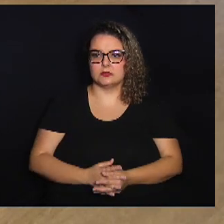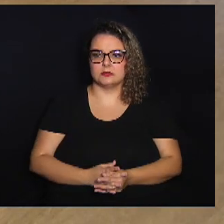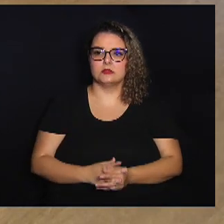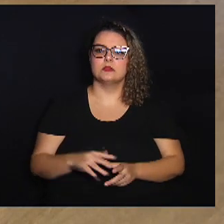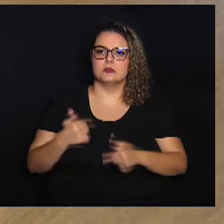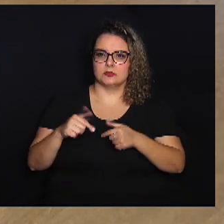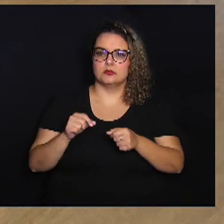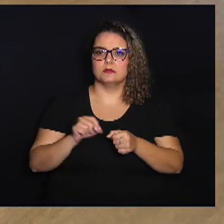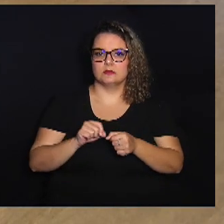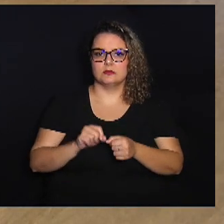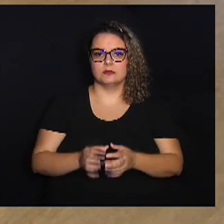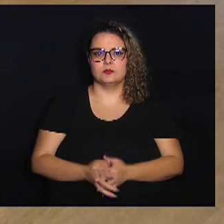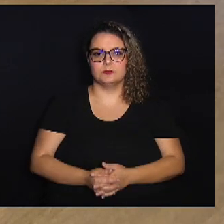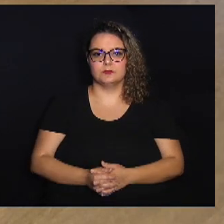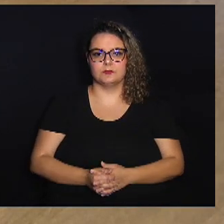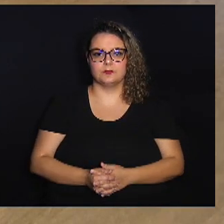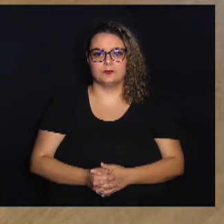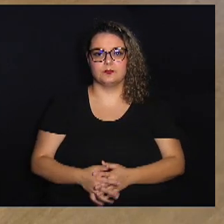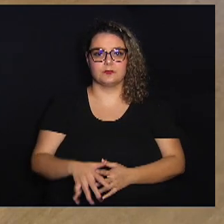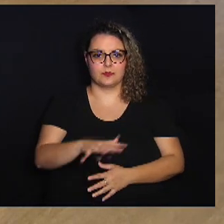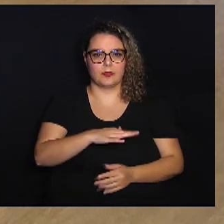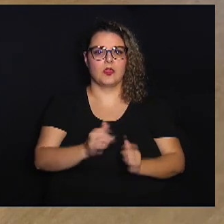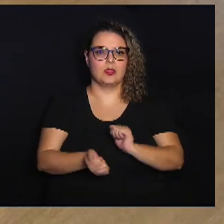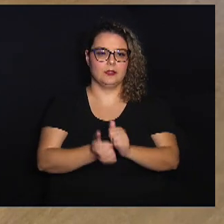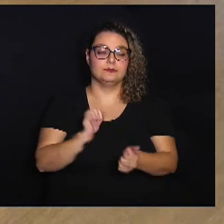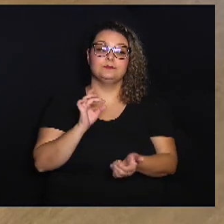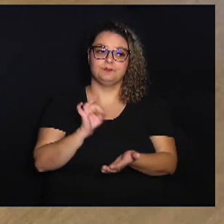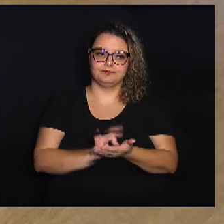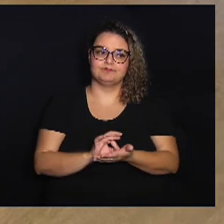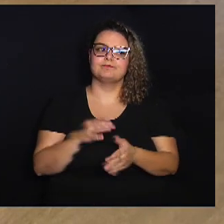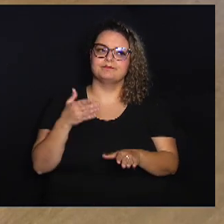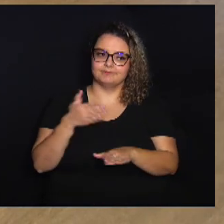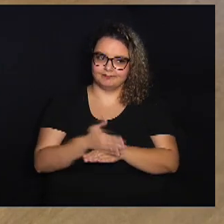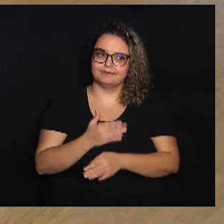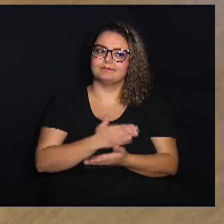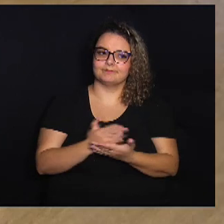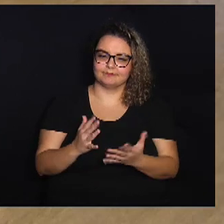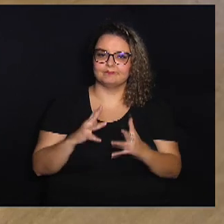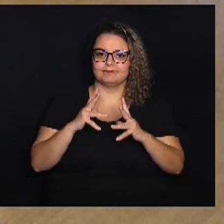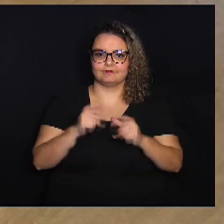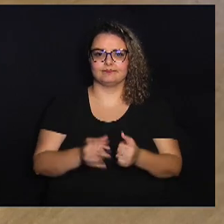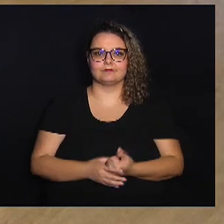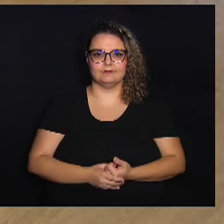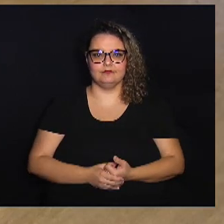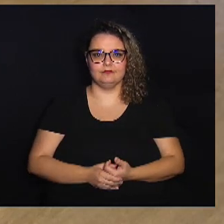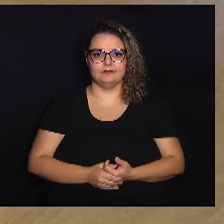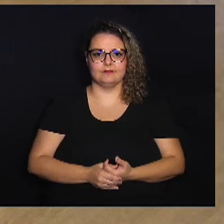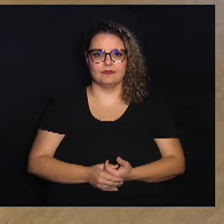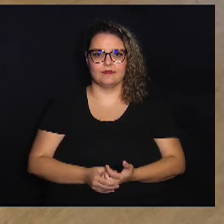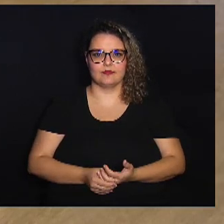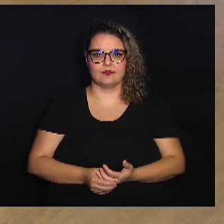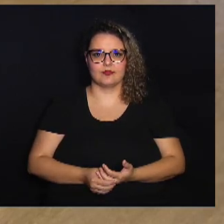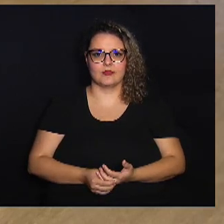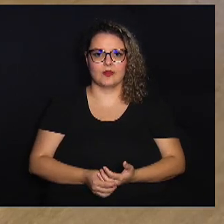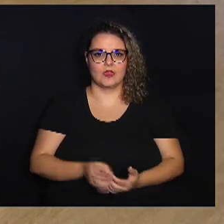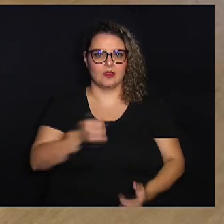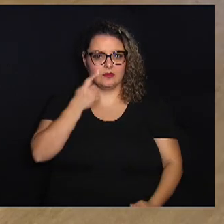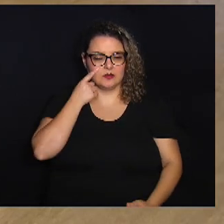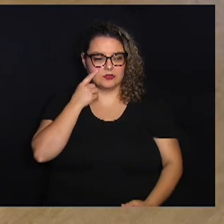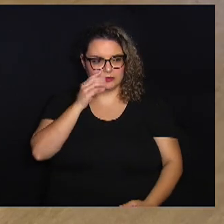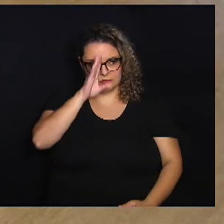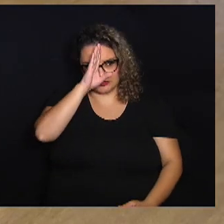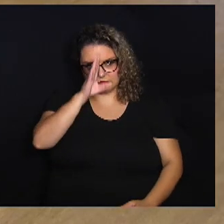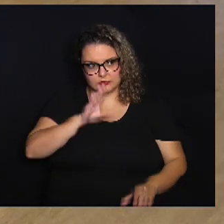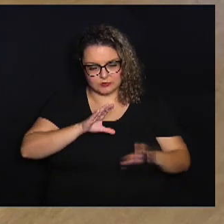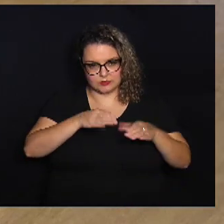para fazer. Pois é, na área de esportes realmente entrou com tudo, né? A gente vê nos principais clubes aí